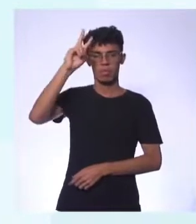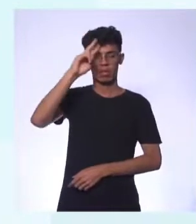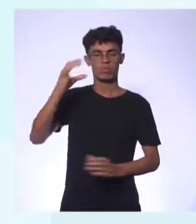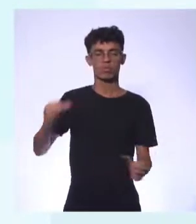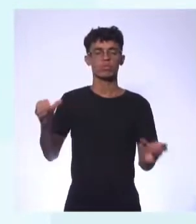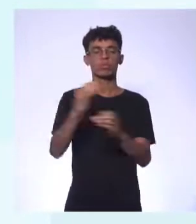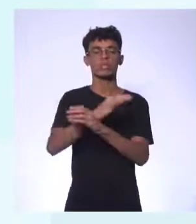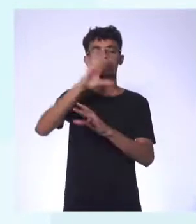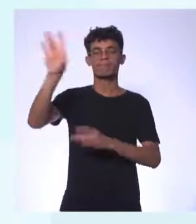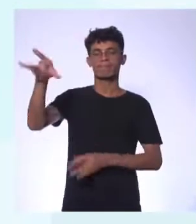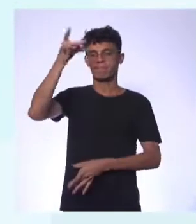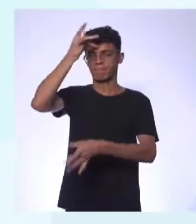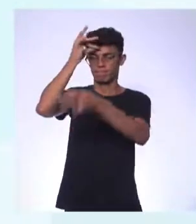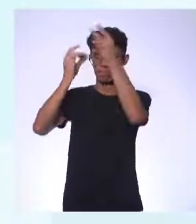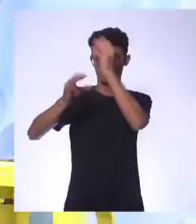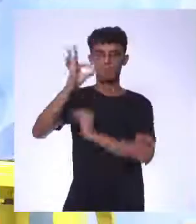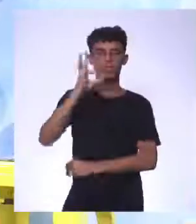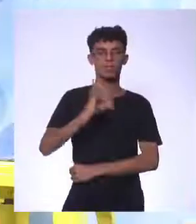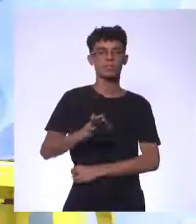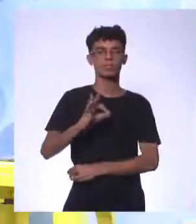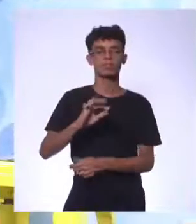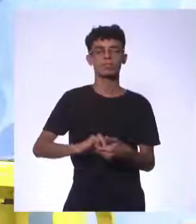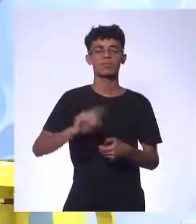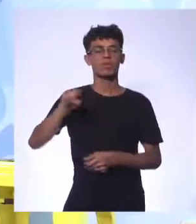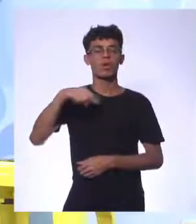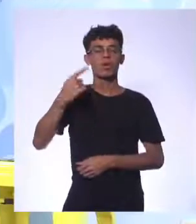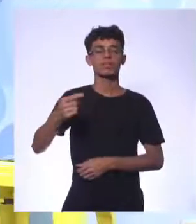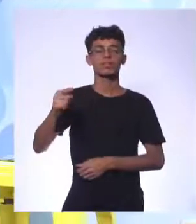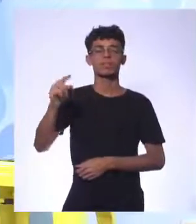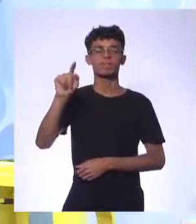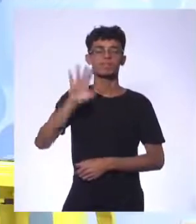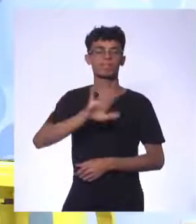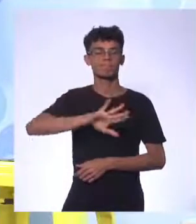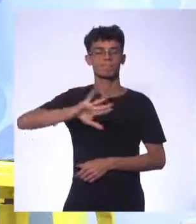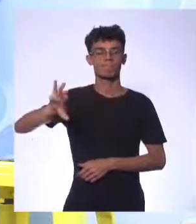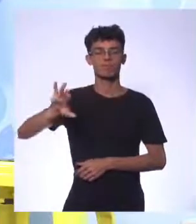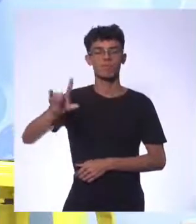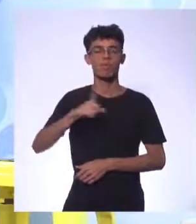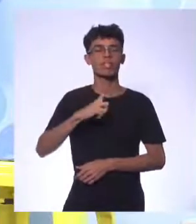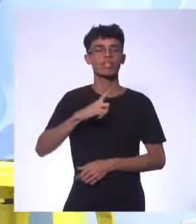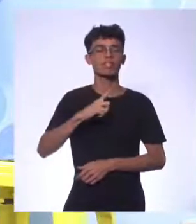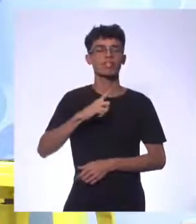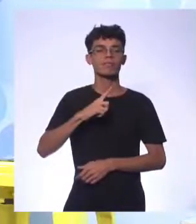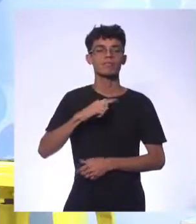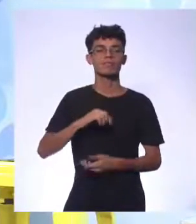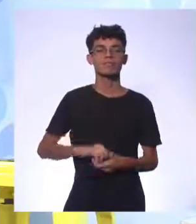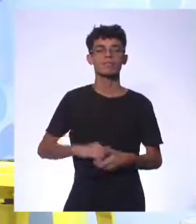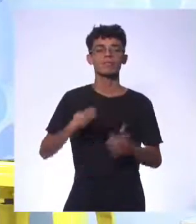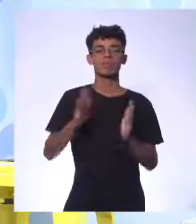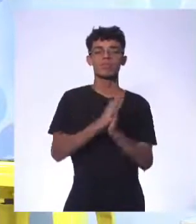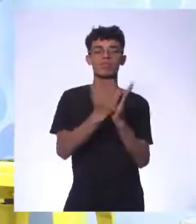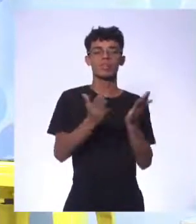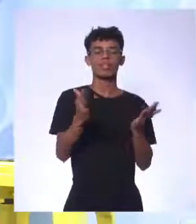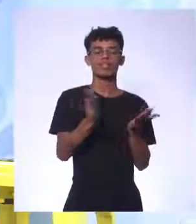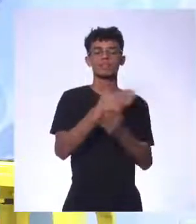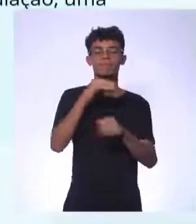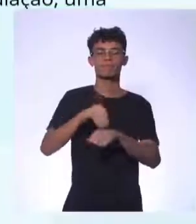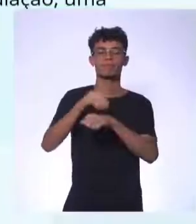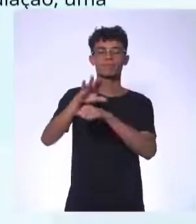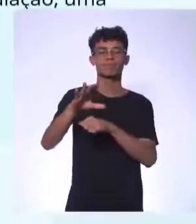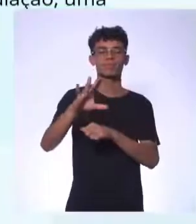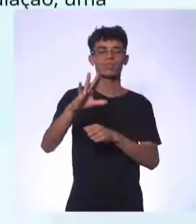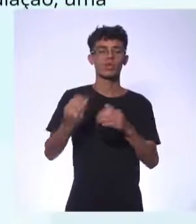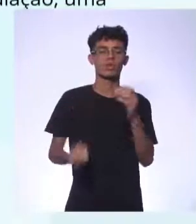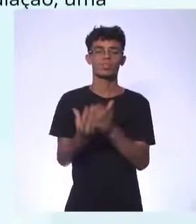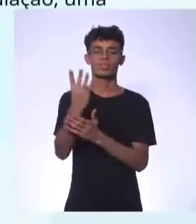mais contextualizada. Agora sim, na próxima tela, a gente vai ter a indicação do livro Formação das Almas. Dá